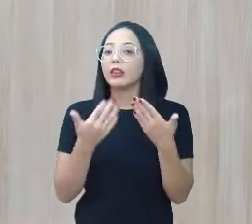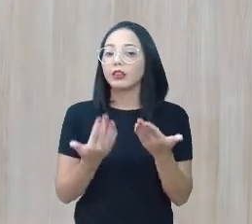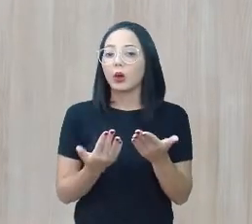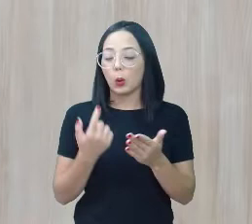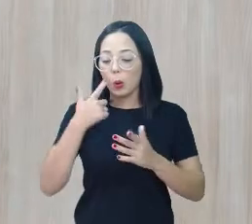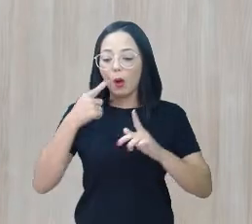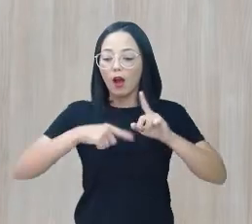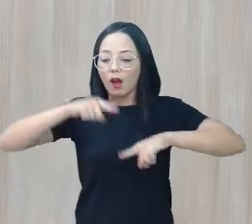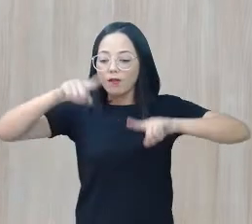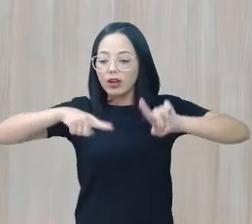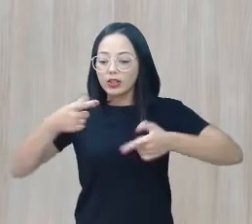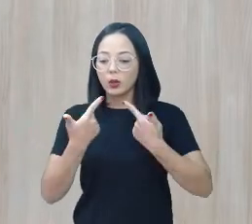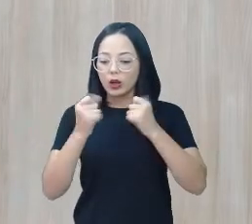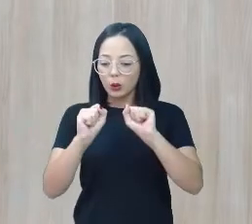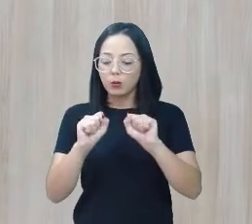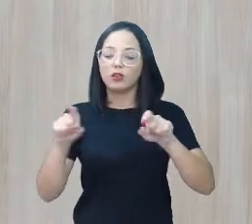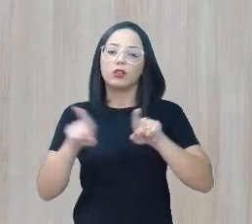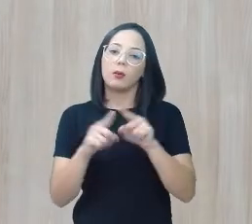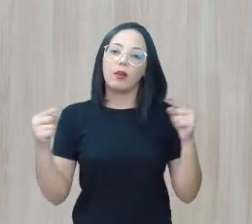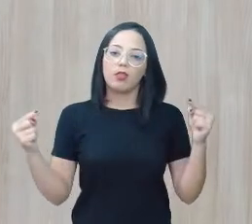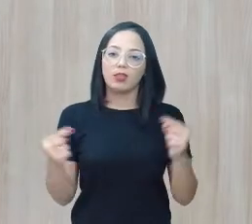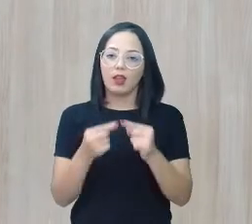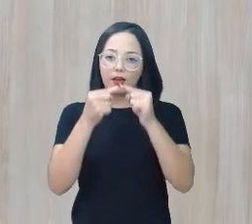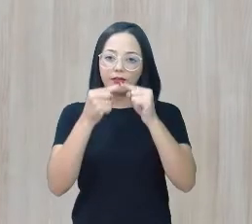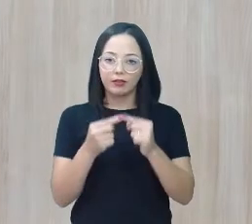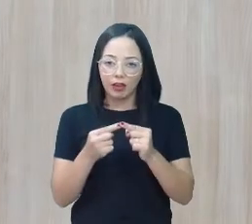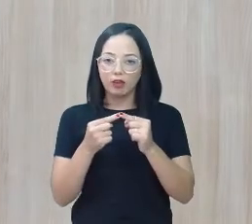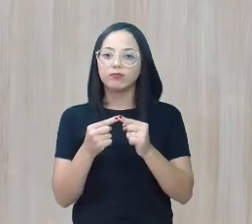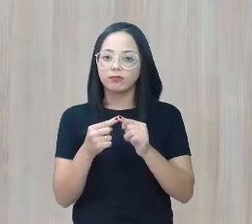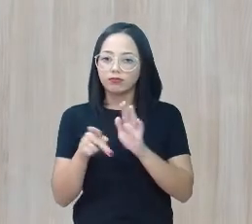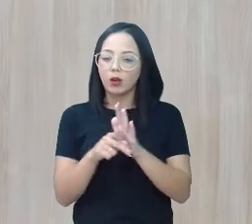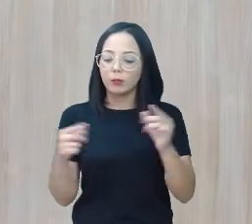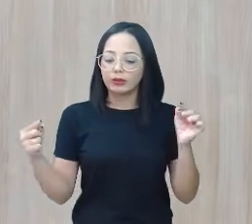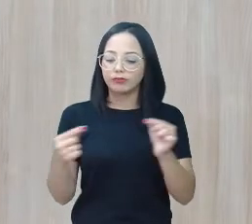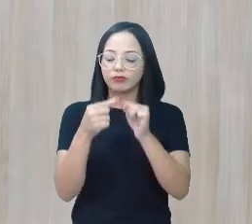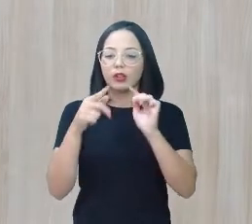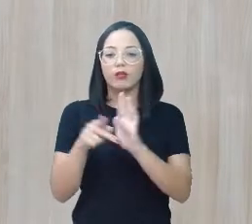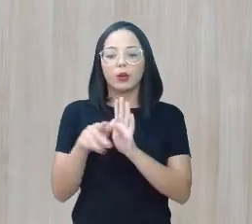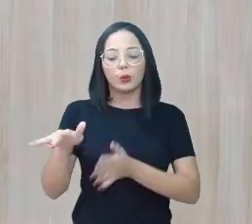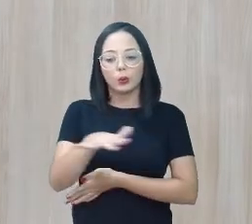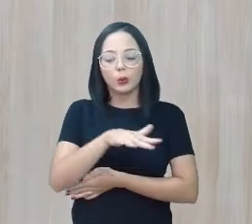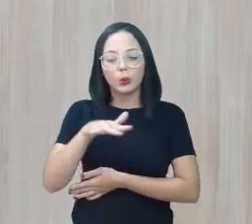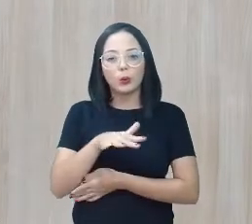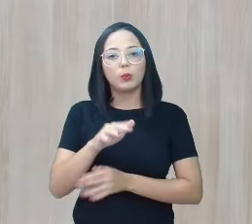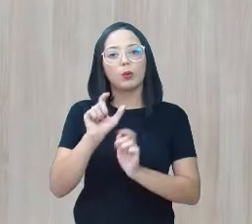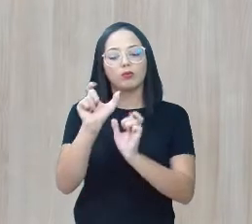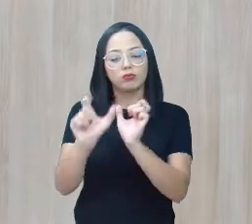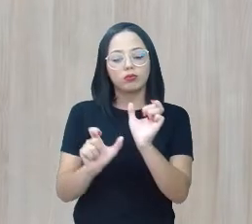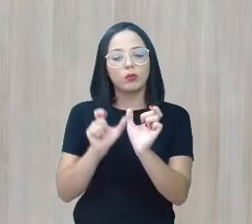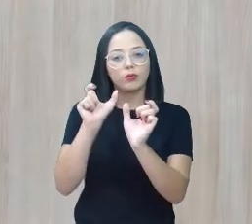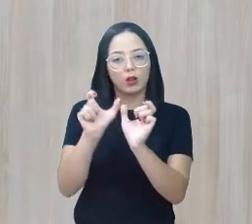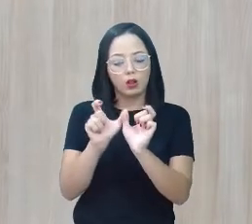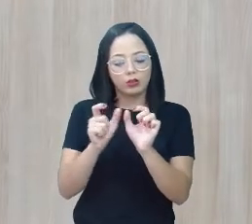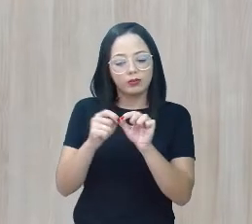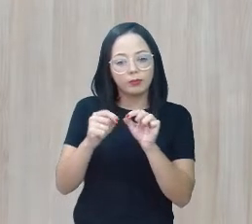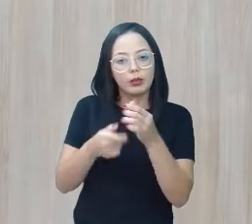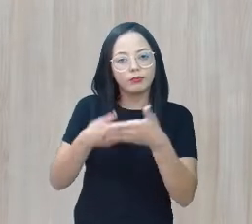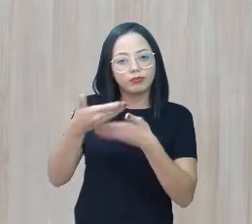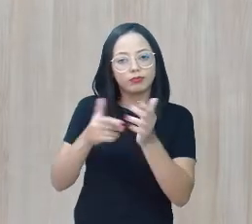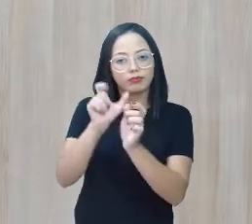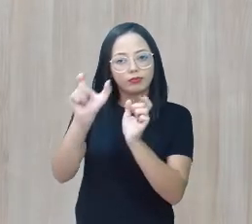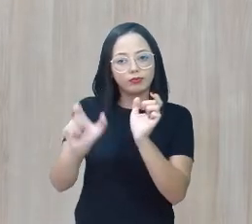a variação linguística também ela passa por esse nível morfológico, essa construção.